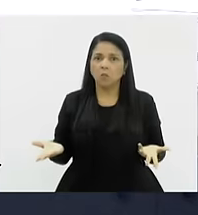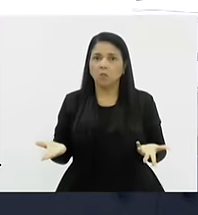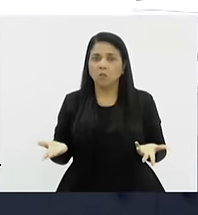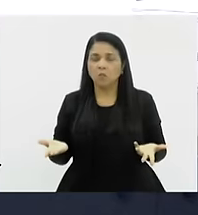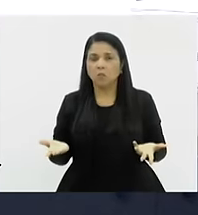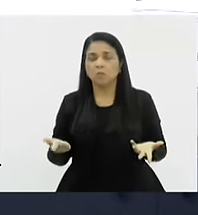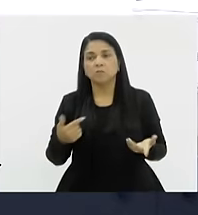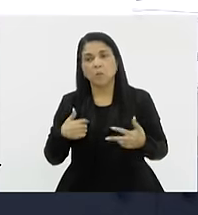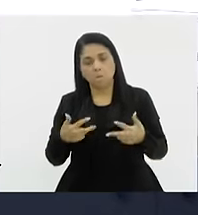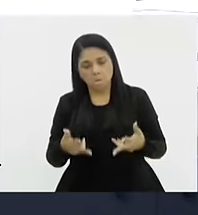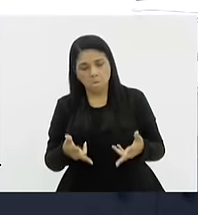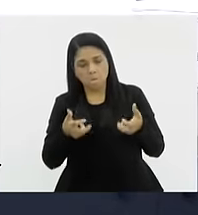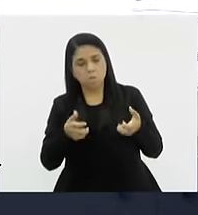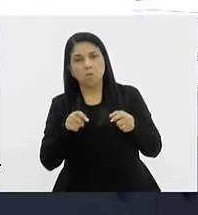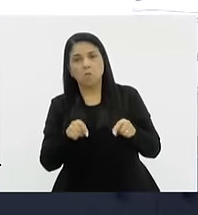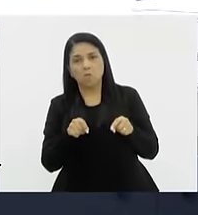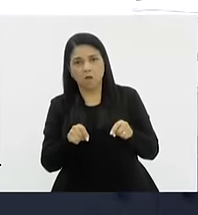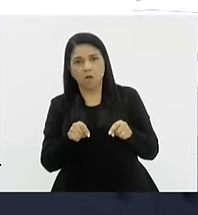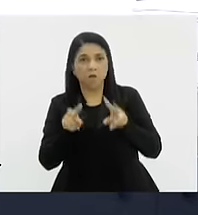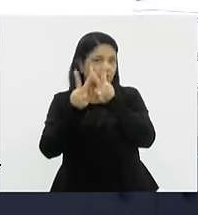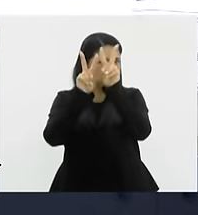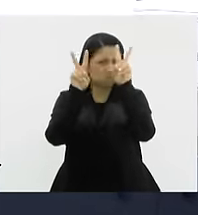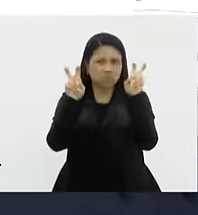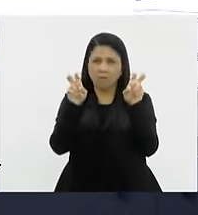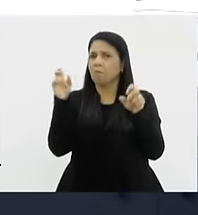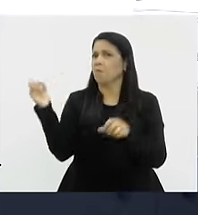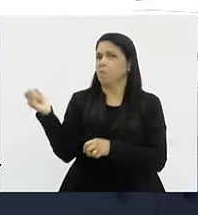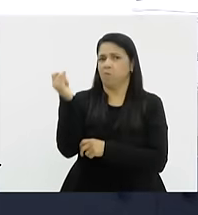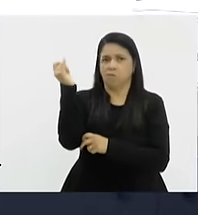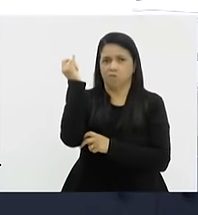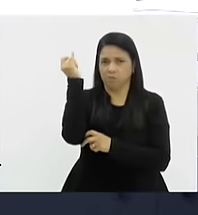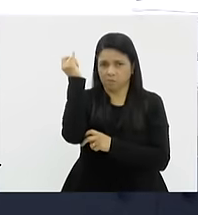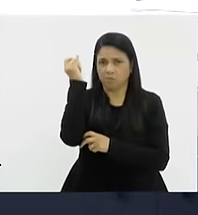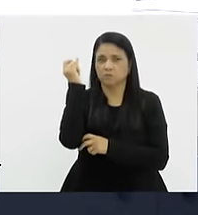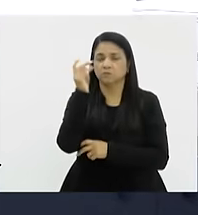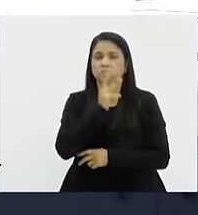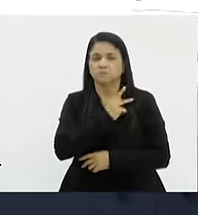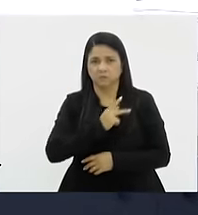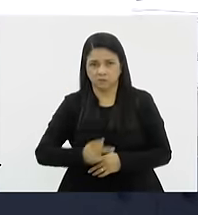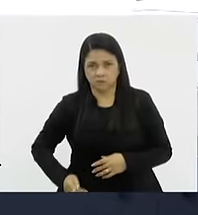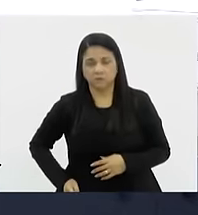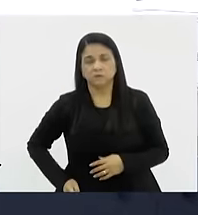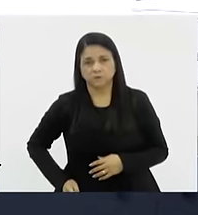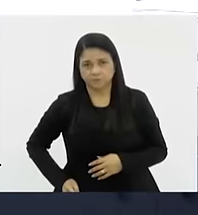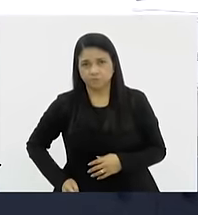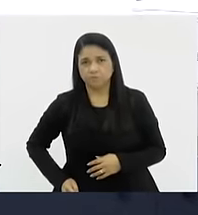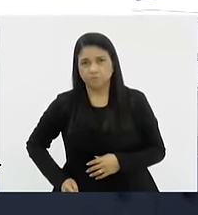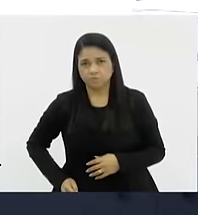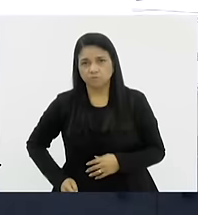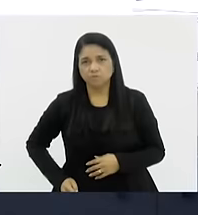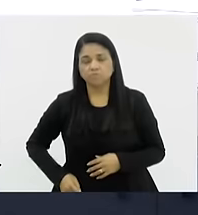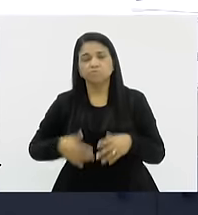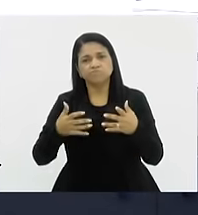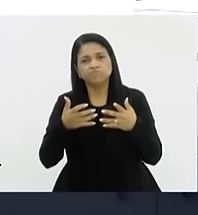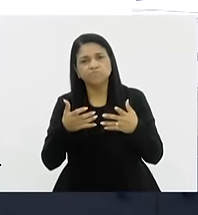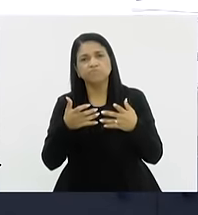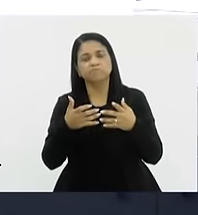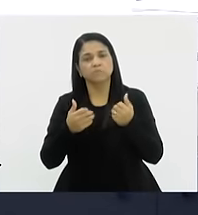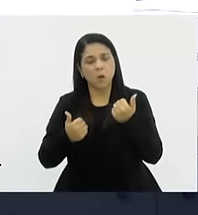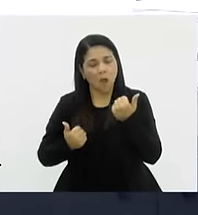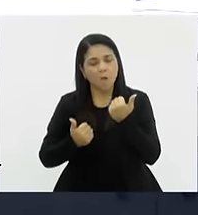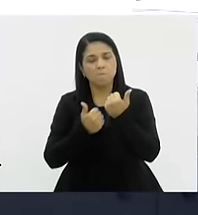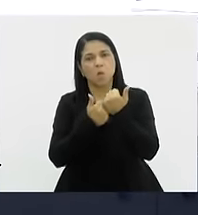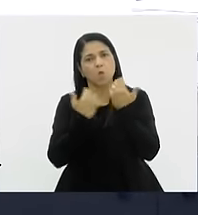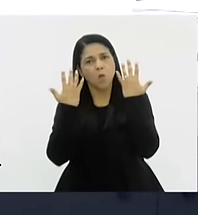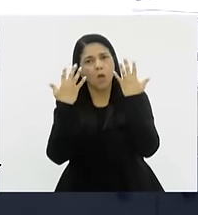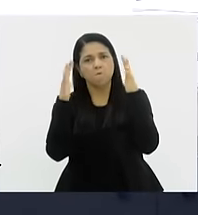seguinte, esse tema é importantíssimo, e o senhor presidente e todos os companheiros, eu quero registrar o meu aplauso. E